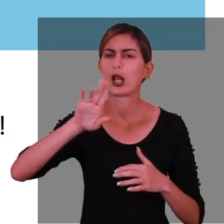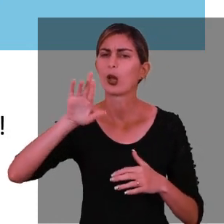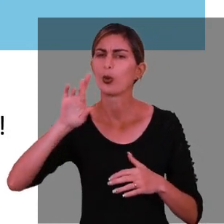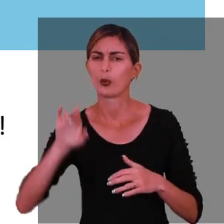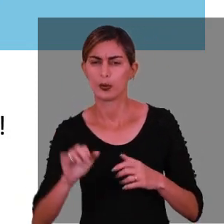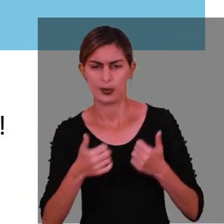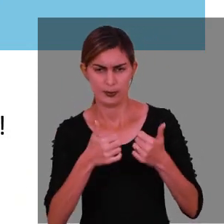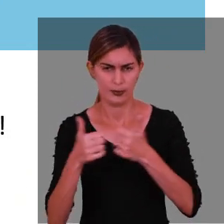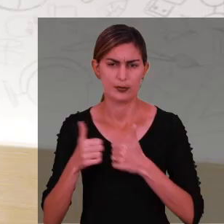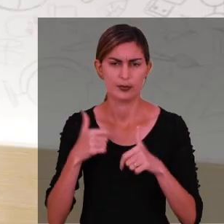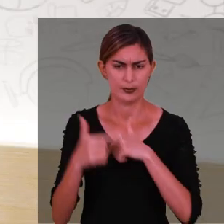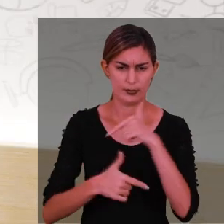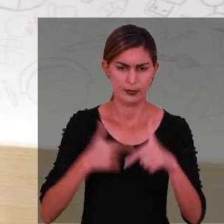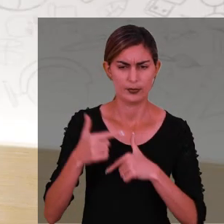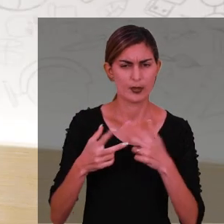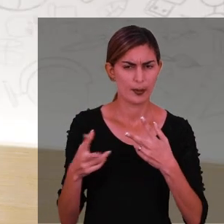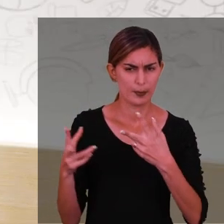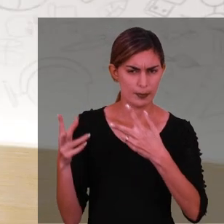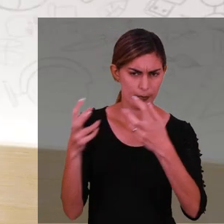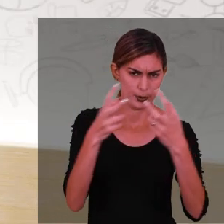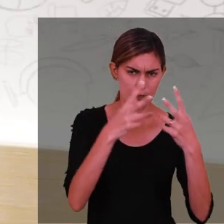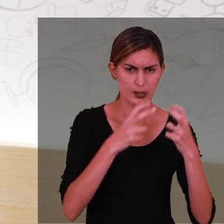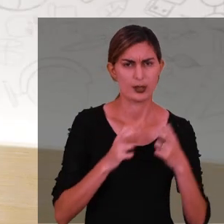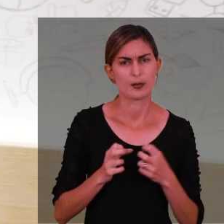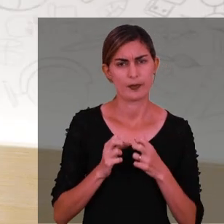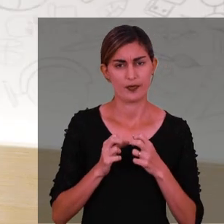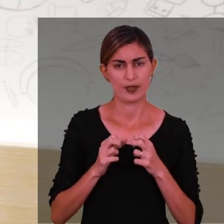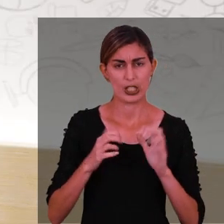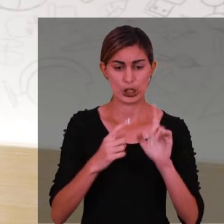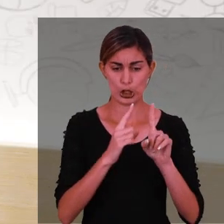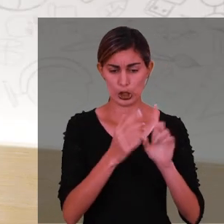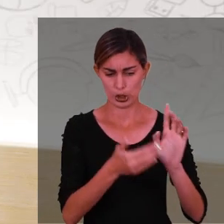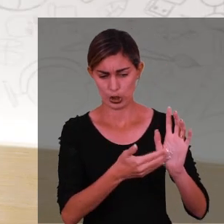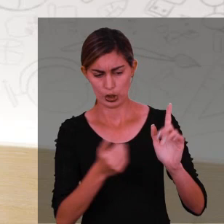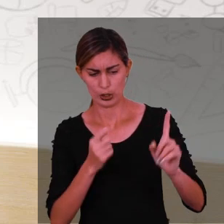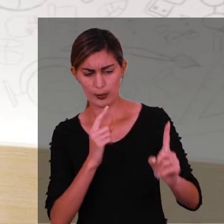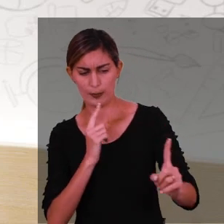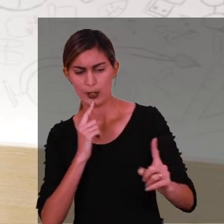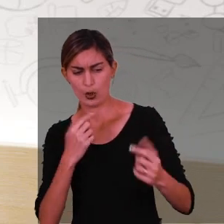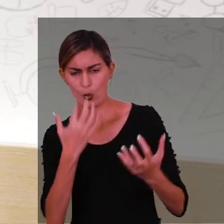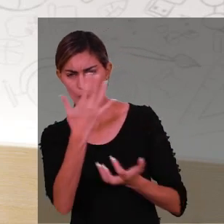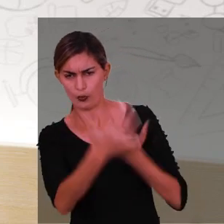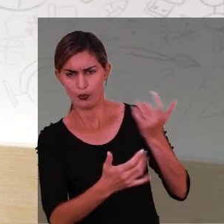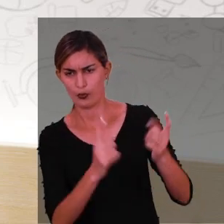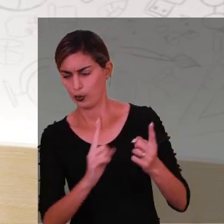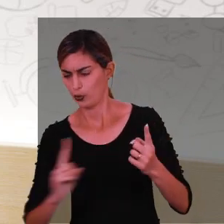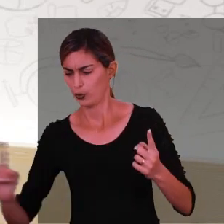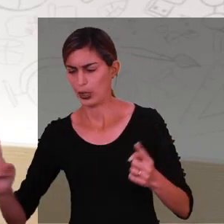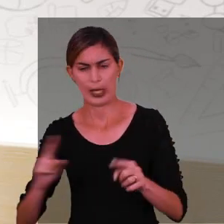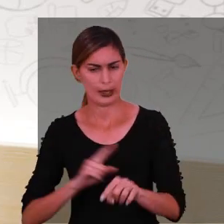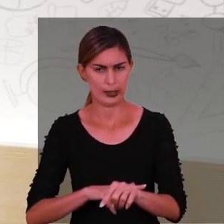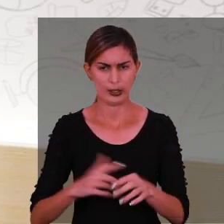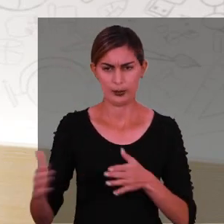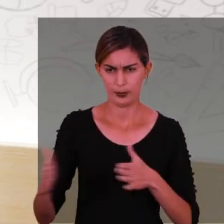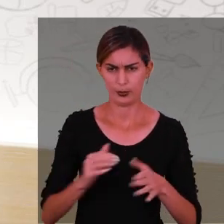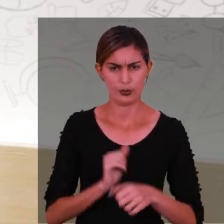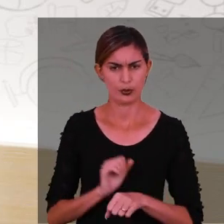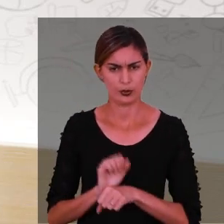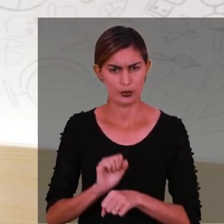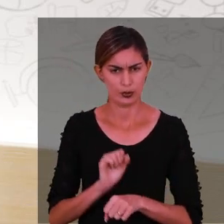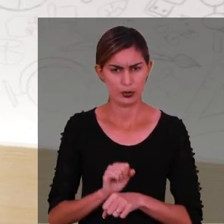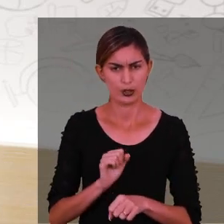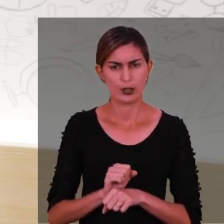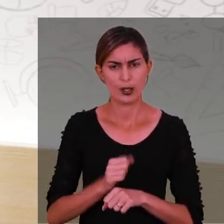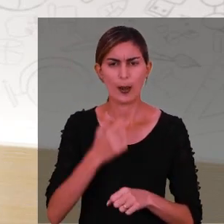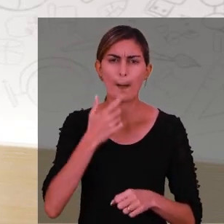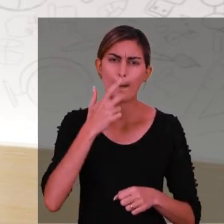salubre para o trabalhador. Percebeu que o simples fato de retirar o trabalhador das proximidades do forno nesse tempo de espera,